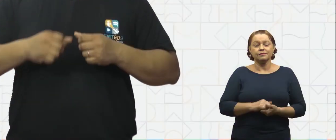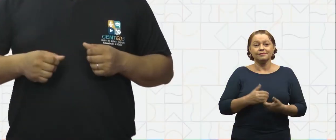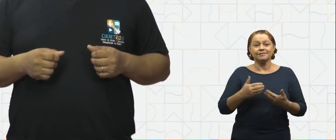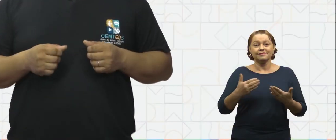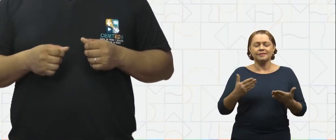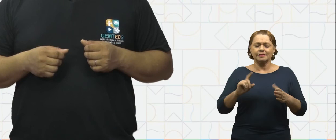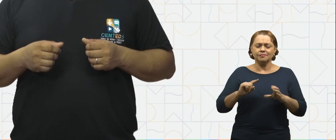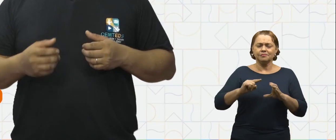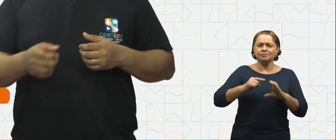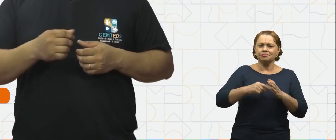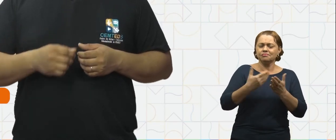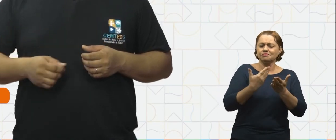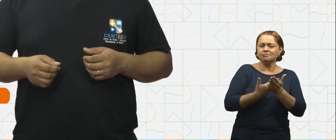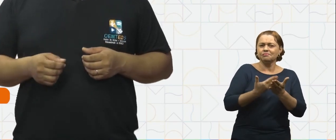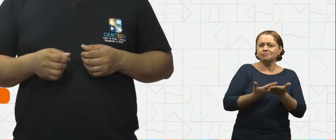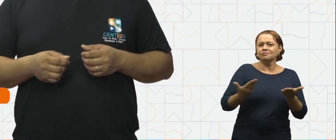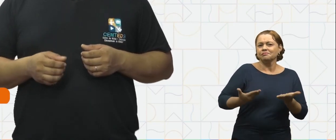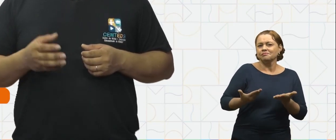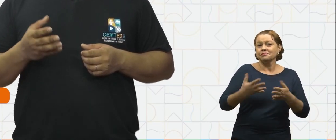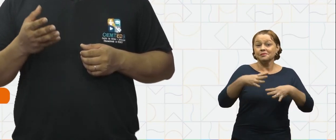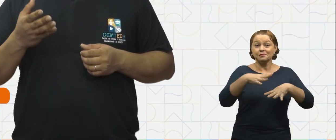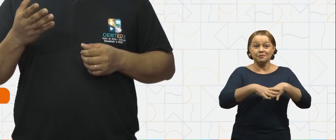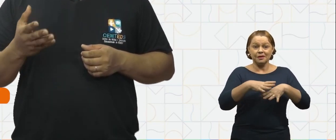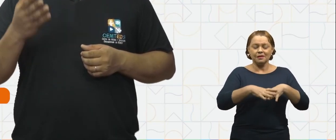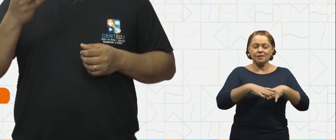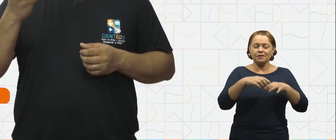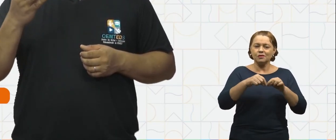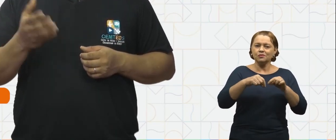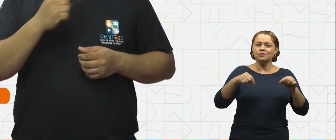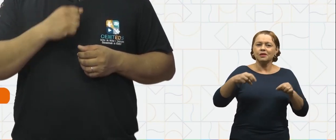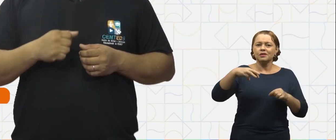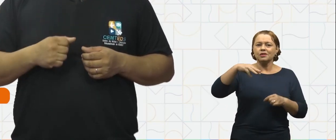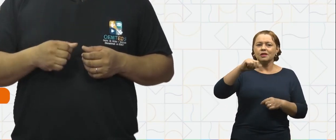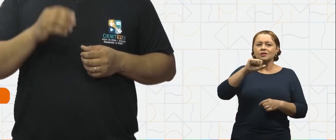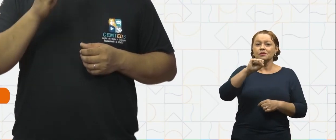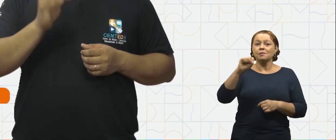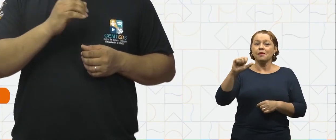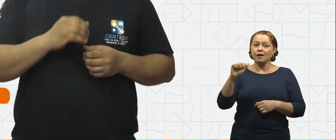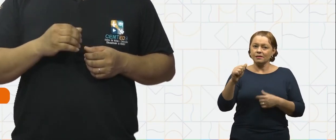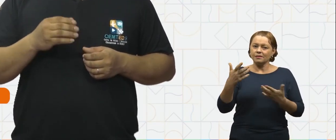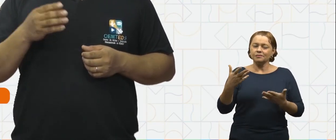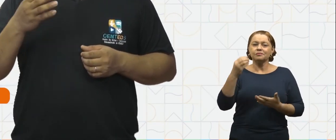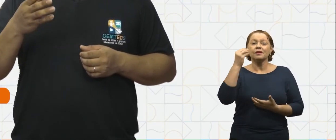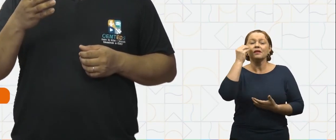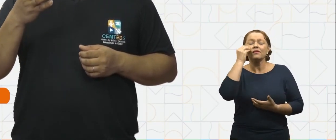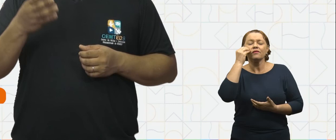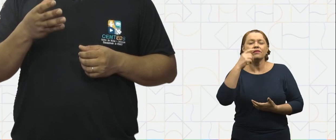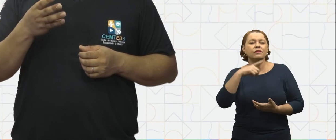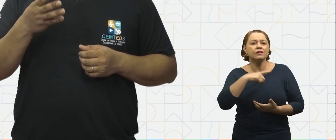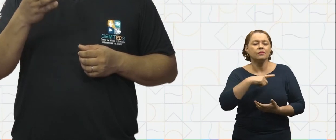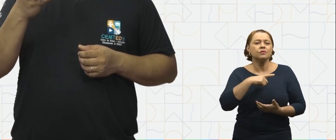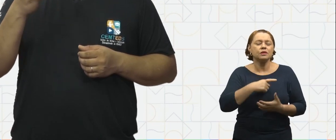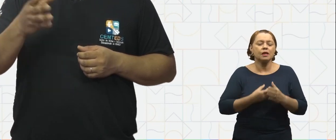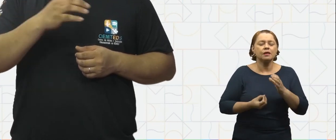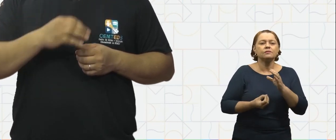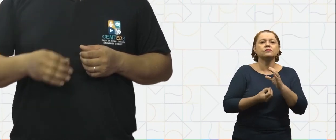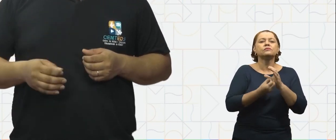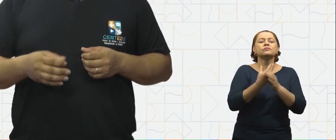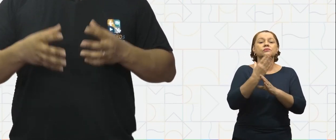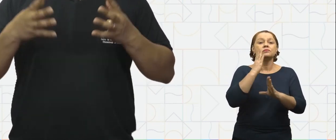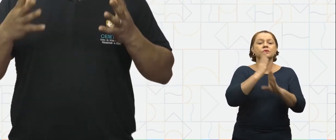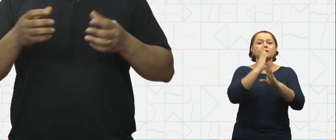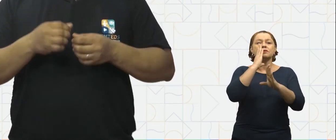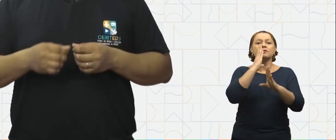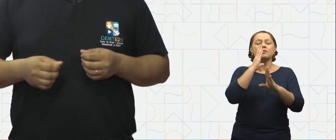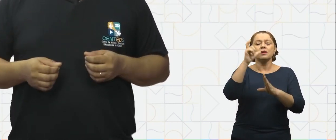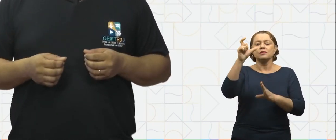Nos aprofundamos muito na aula de hoje sobre as medidas de massa. Vimos que ela tem origem em uma descoberta